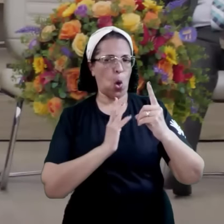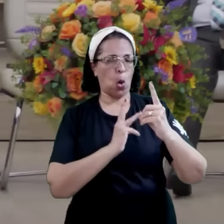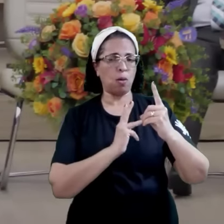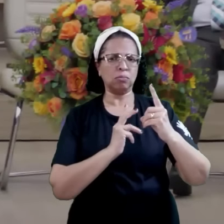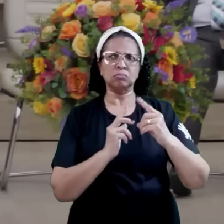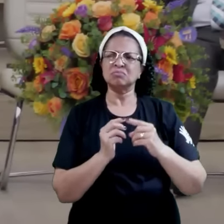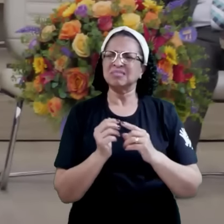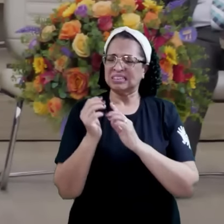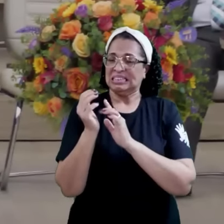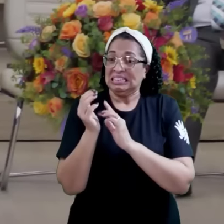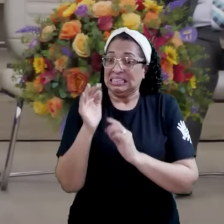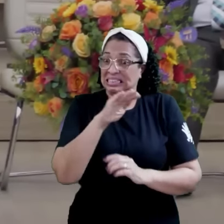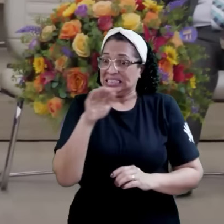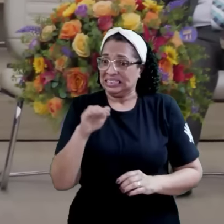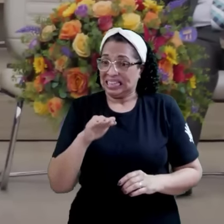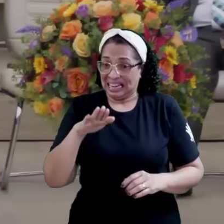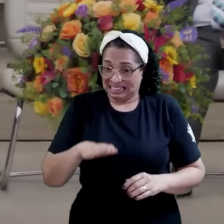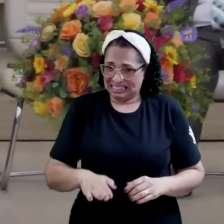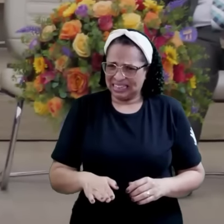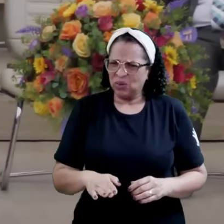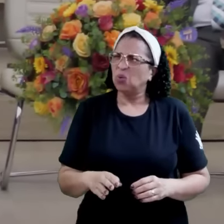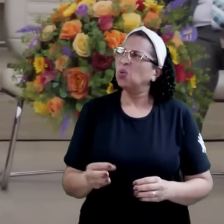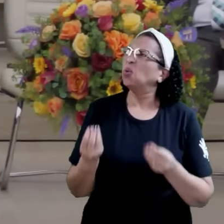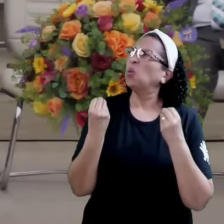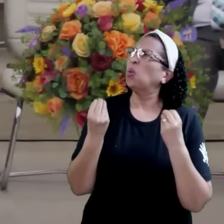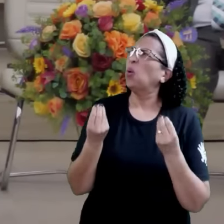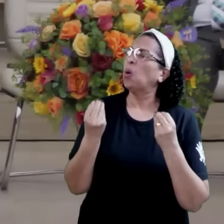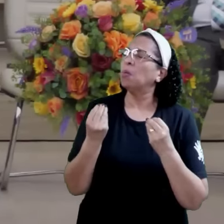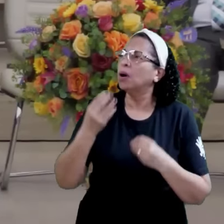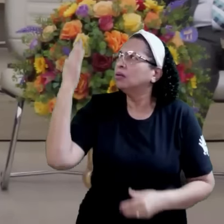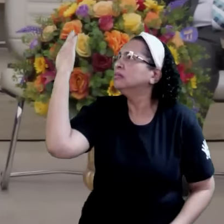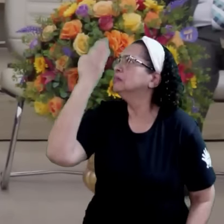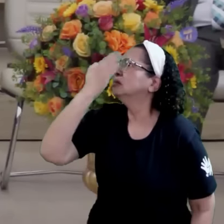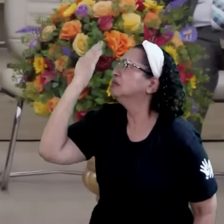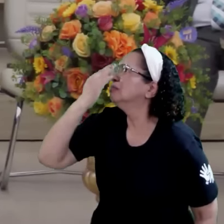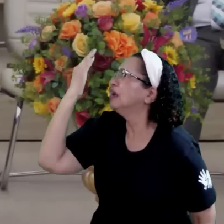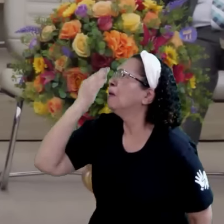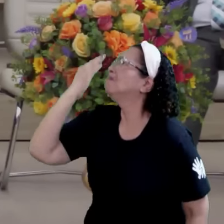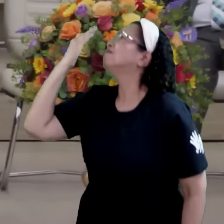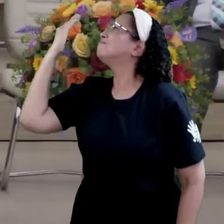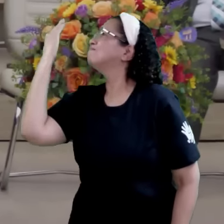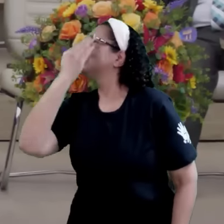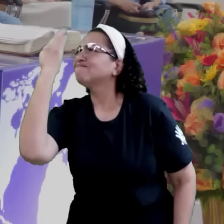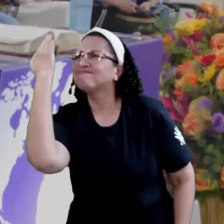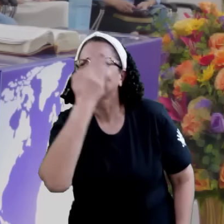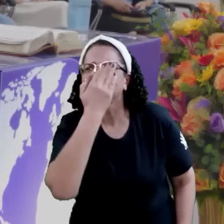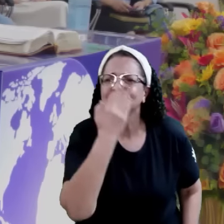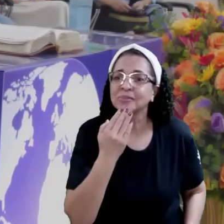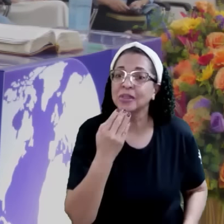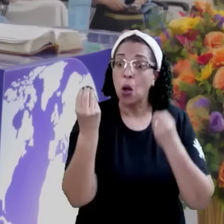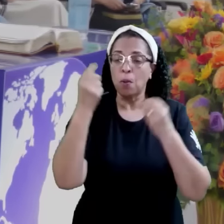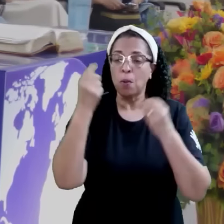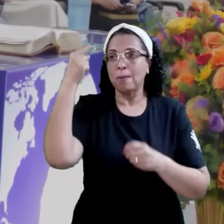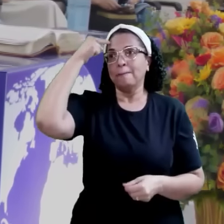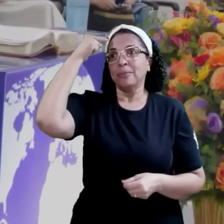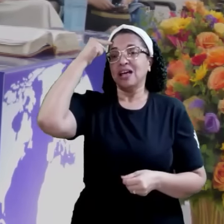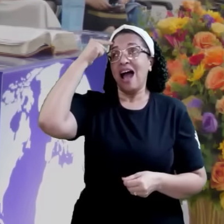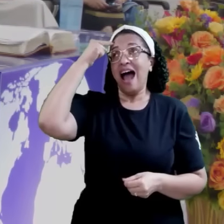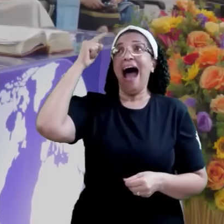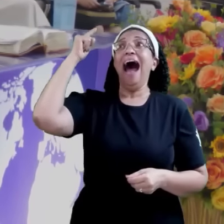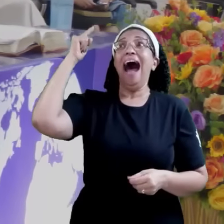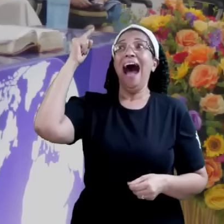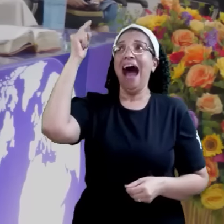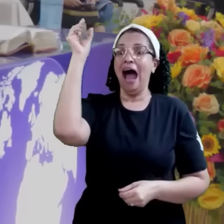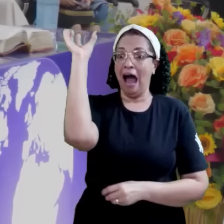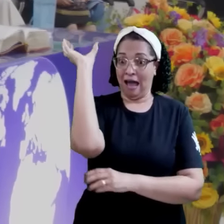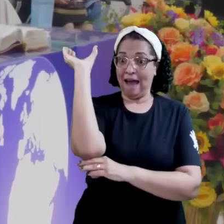não achou uma brecha na multidão mas achou um pé de árvore sobe na árvore senta no galho e espera porque foi ali que Jesus que vai